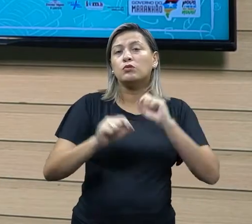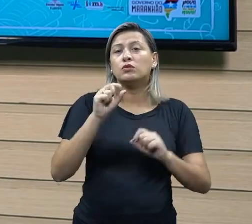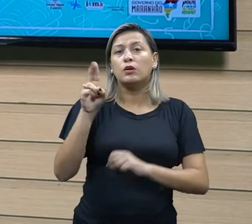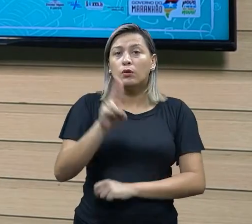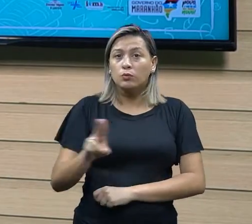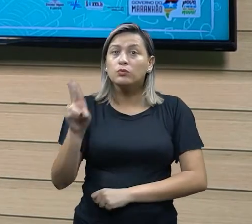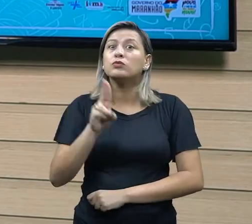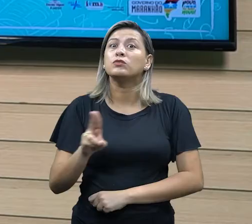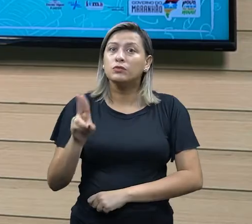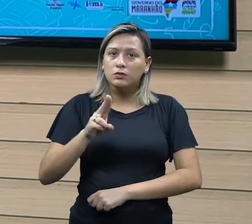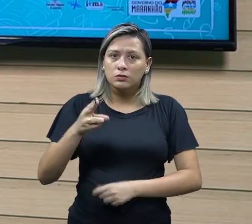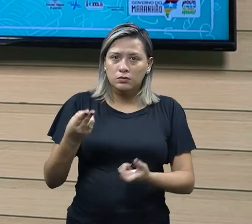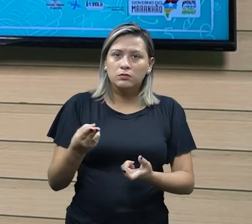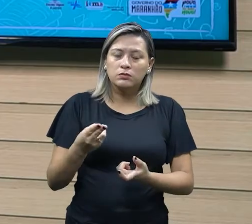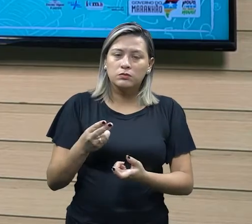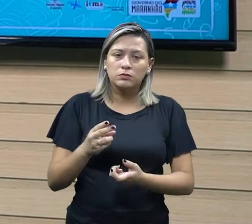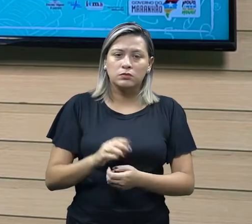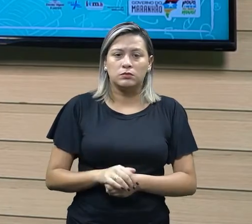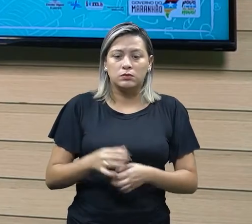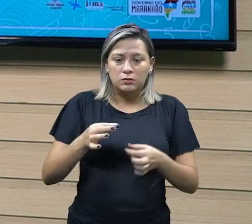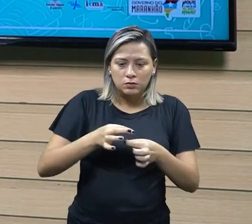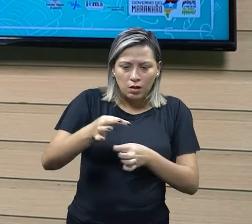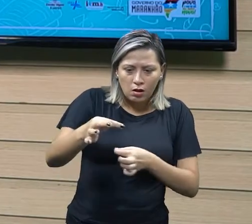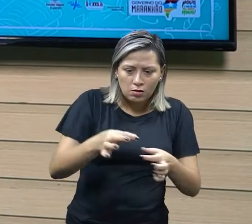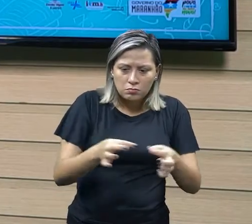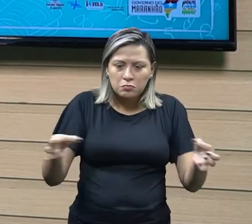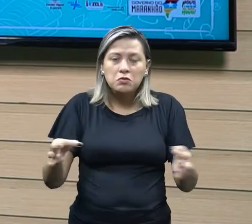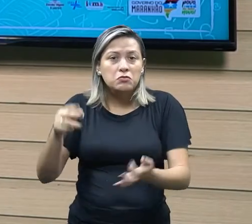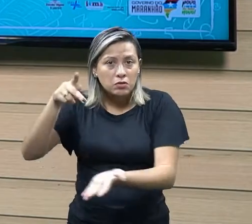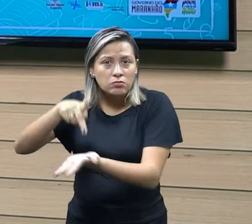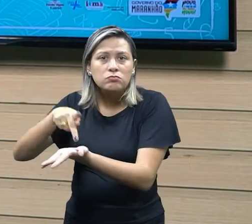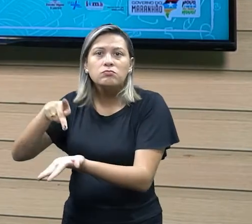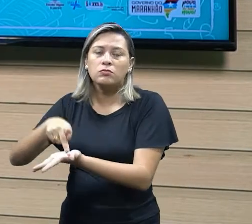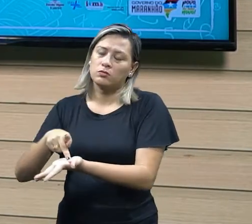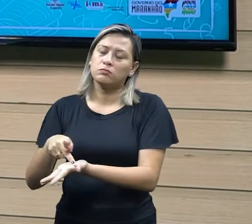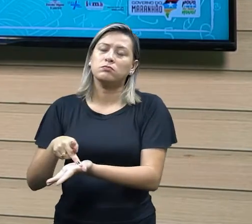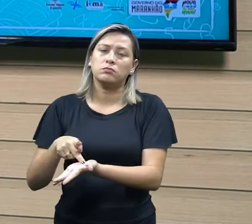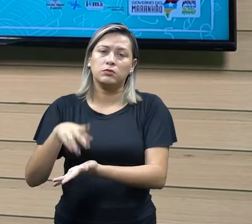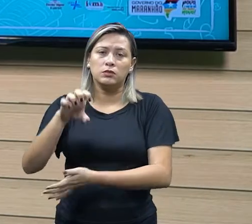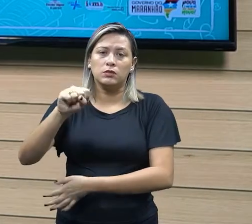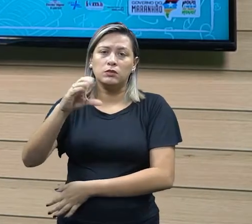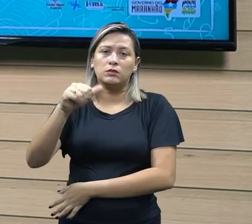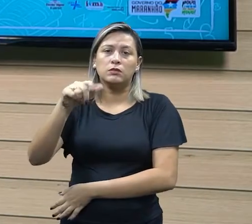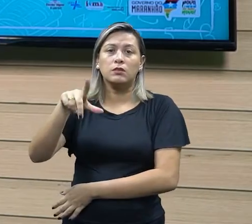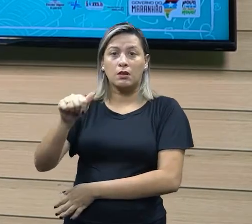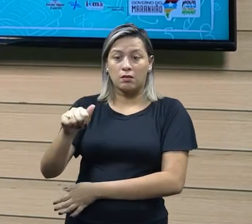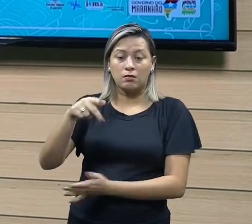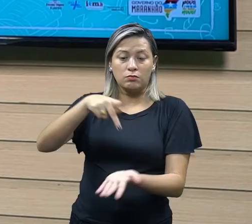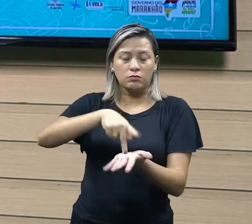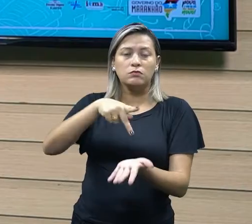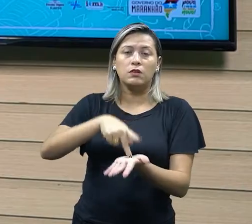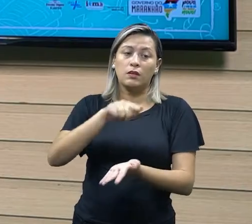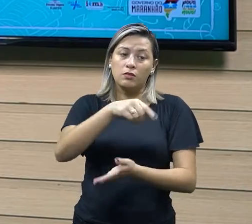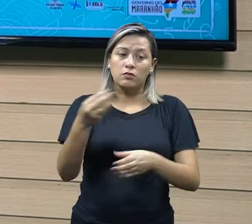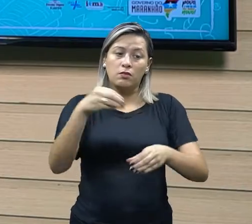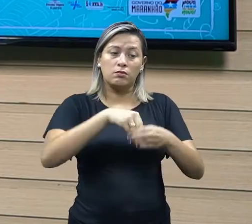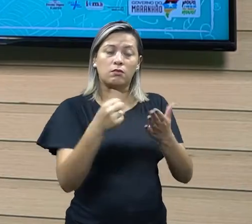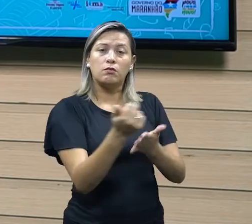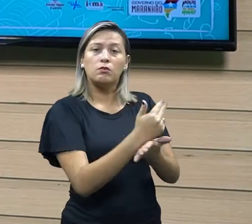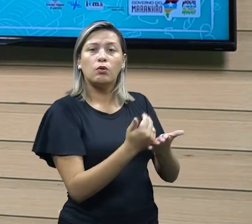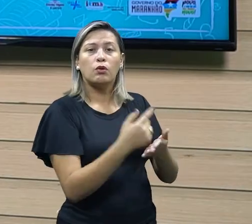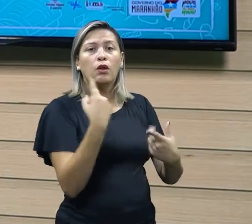as medidas reais. Obviamente que não vai ser o tamanho real, mas a escala vai ser real daquele desenho. Por quê? Porque